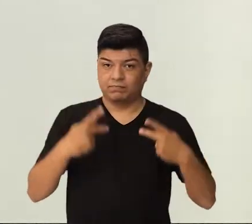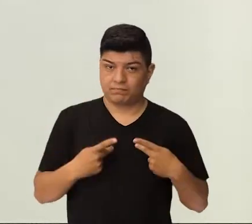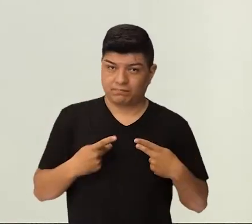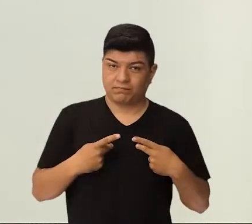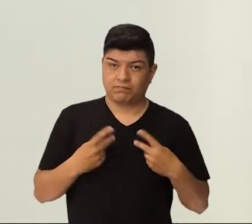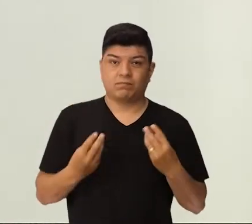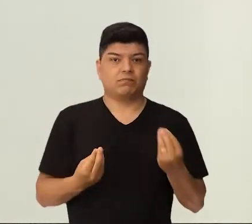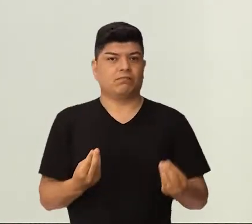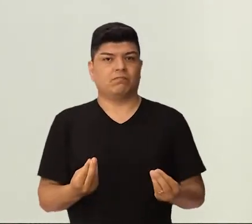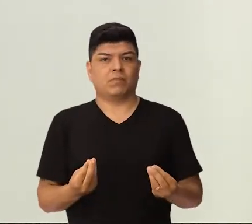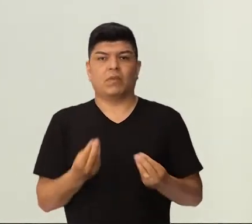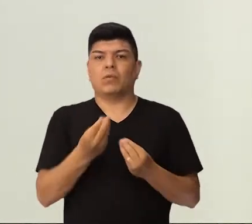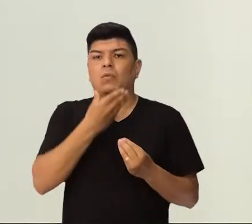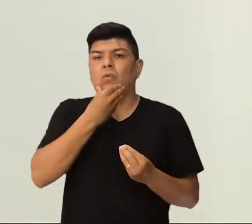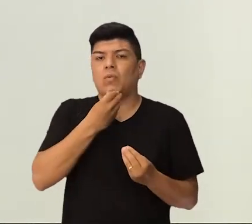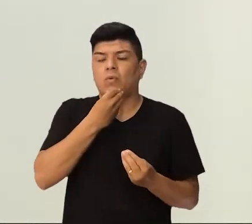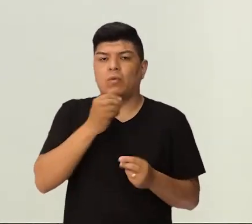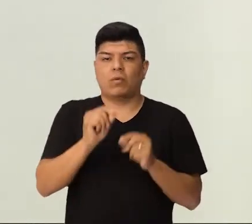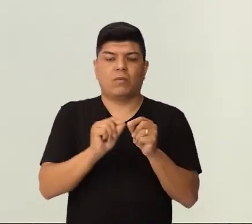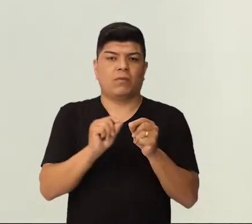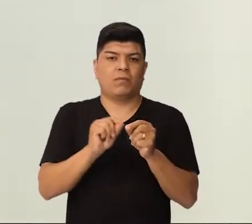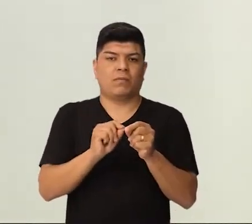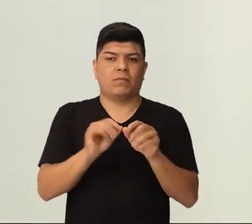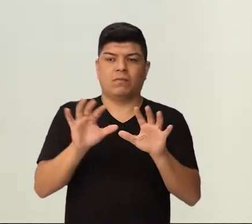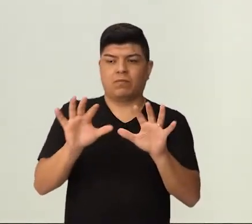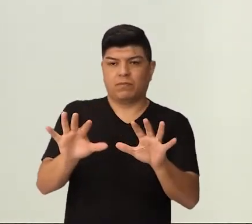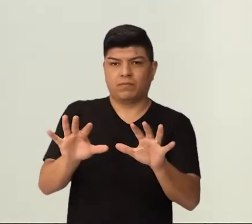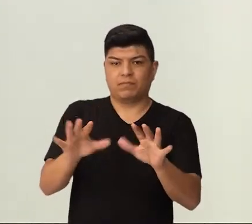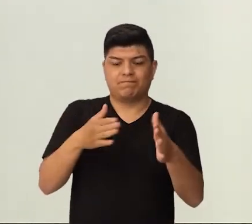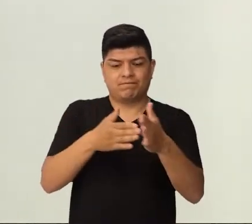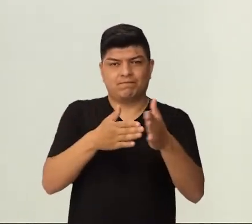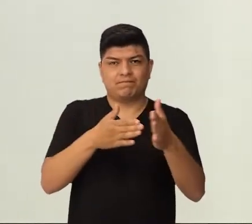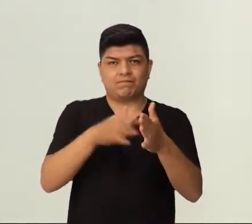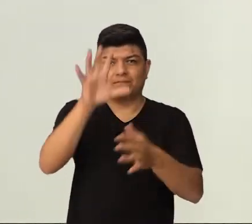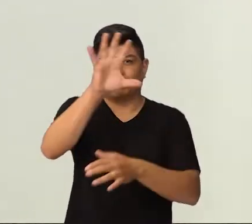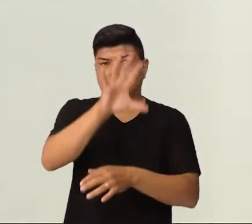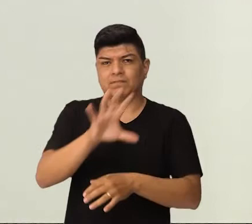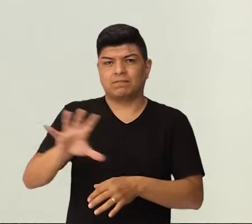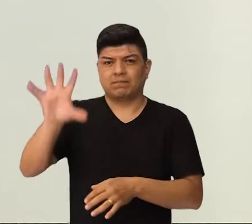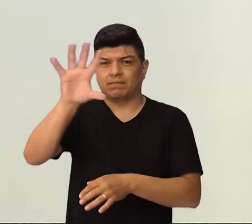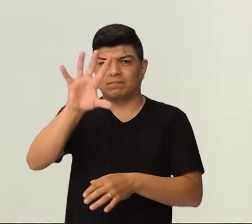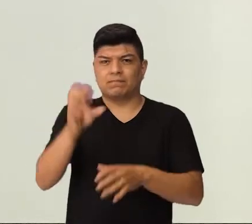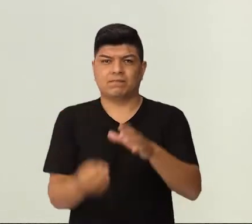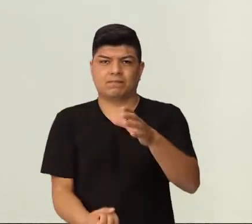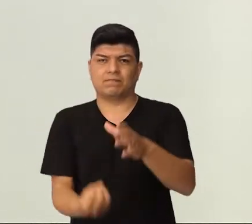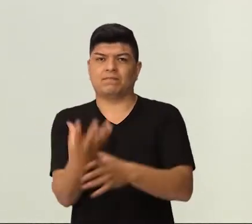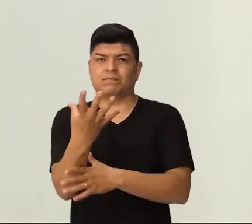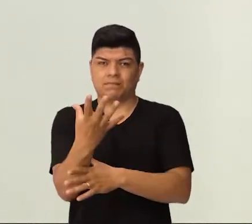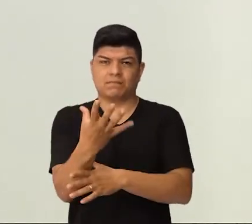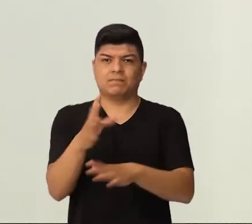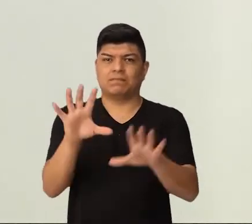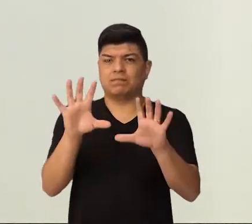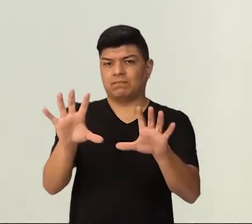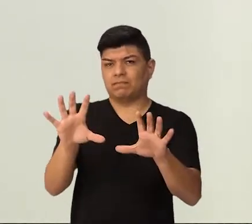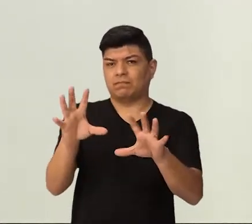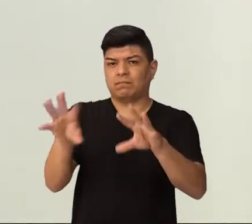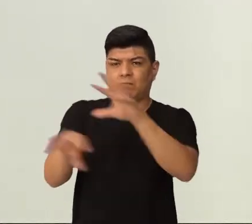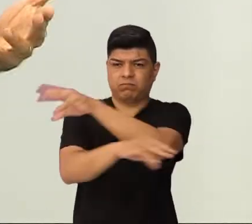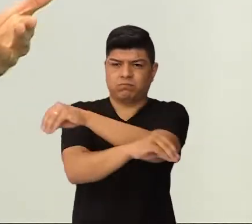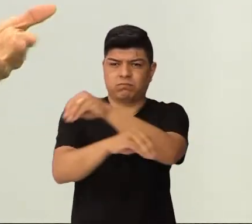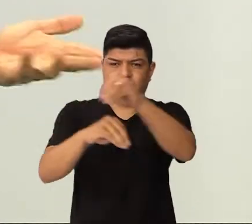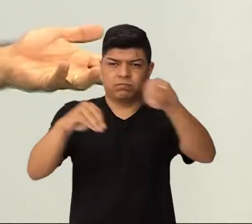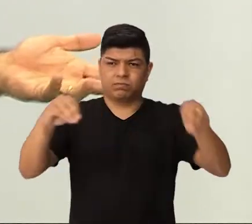outras palavras, o que o homem faz que de certo modo interfere no clima e cria uma situação